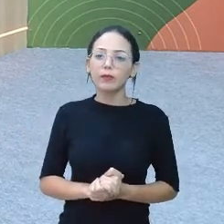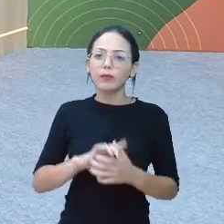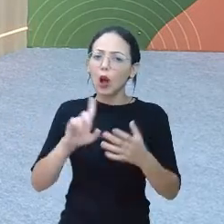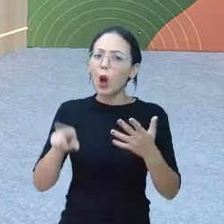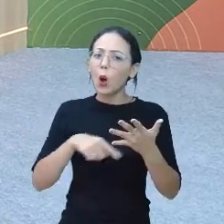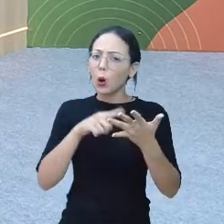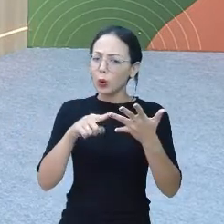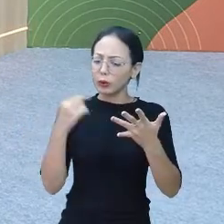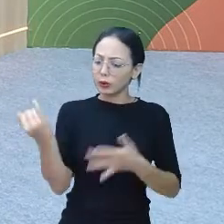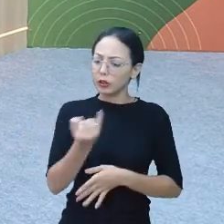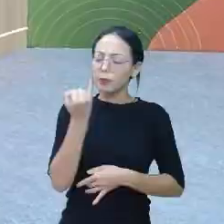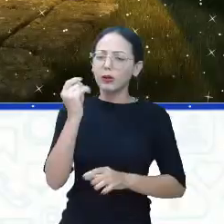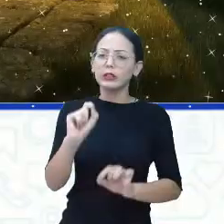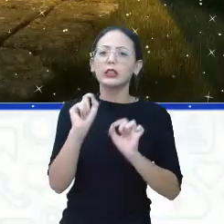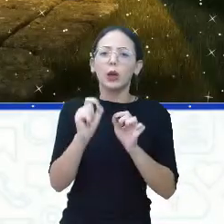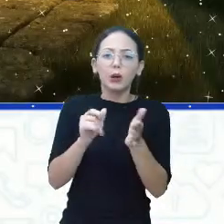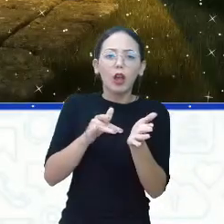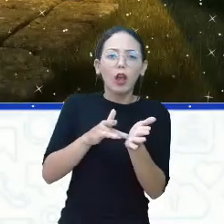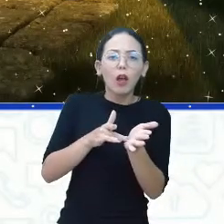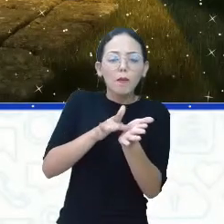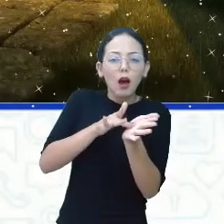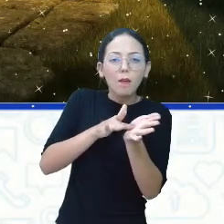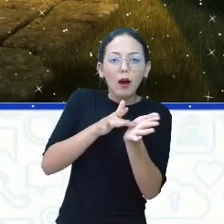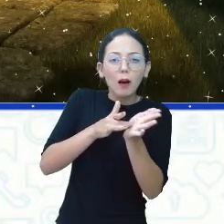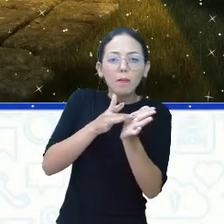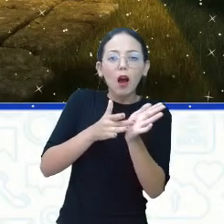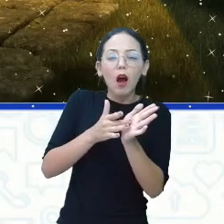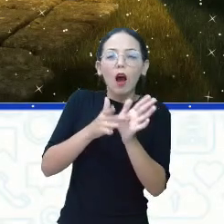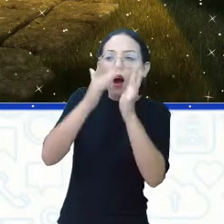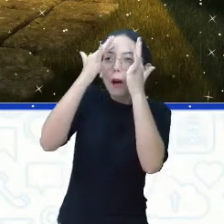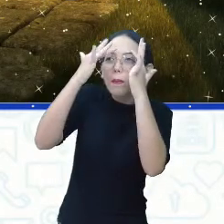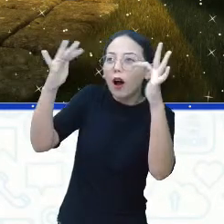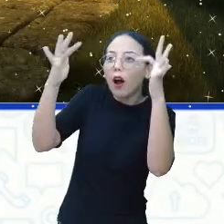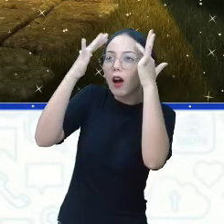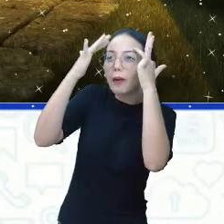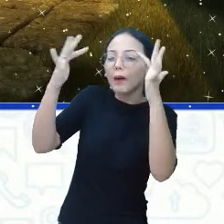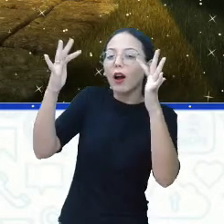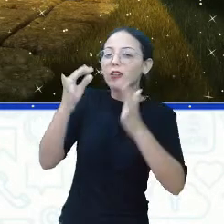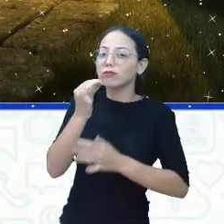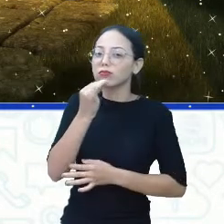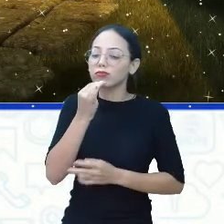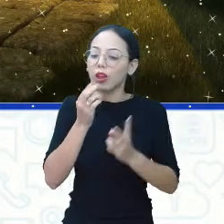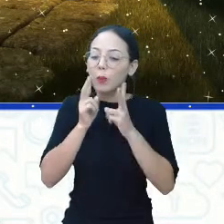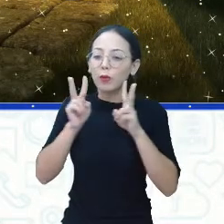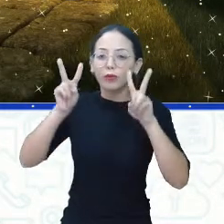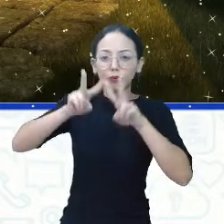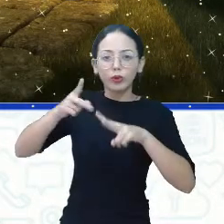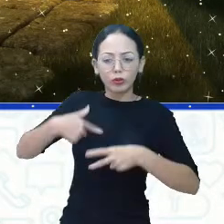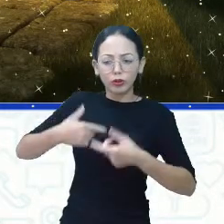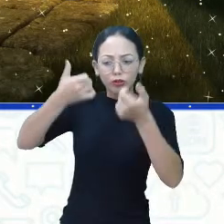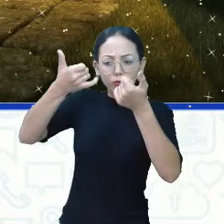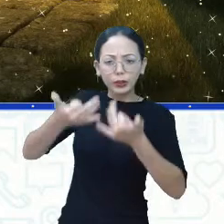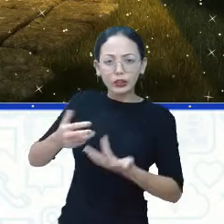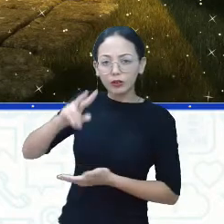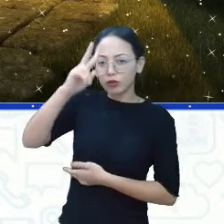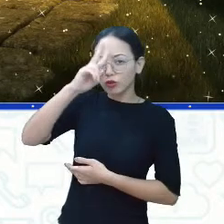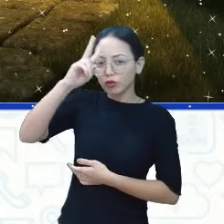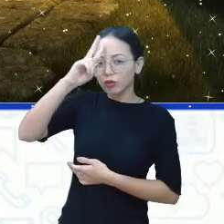de Seu Francisco é a fantasia, né? Como a gente viu quando estava narrando a história de Seu Francisco, ela não